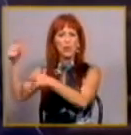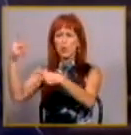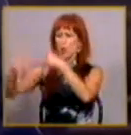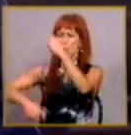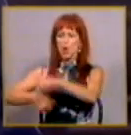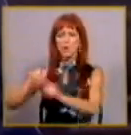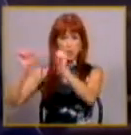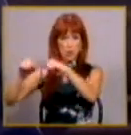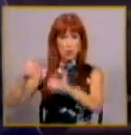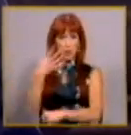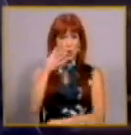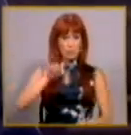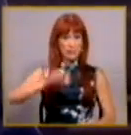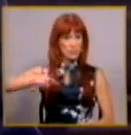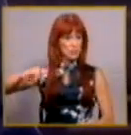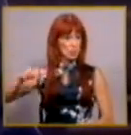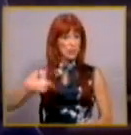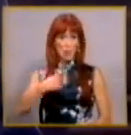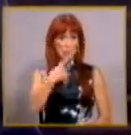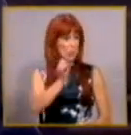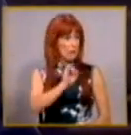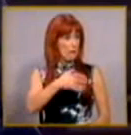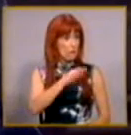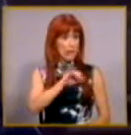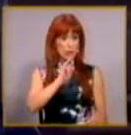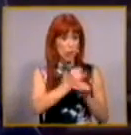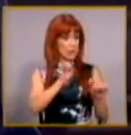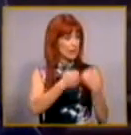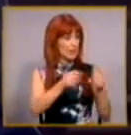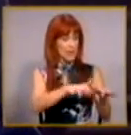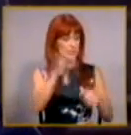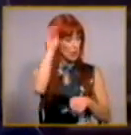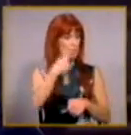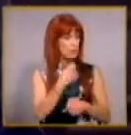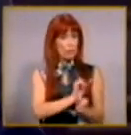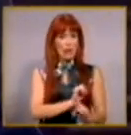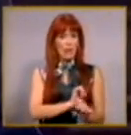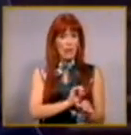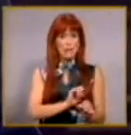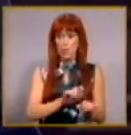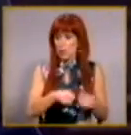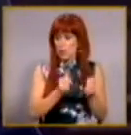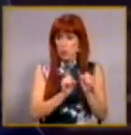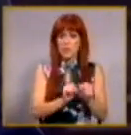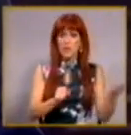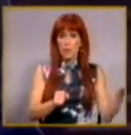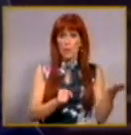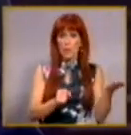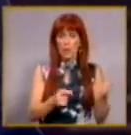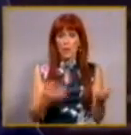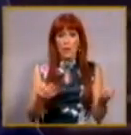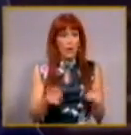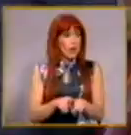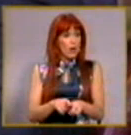corte de 4 mil milhões de euros sem o PS ser consultado e os demais partidos na Assembleia da República, pelo menos os partidos da oposição, é evidente